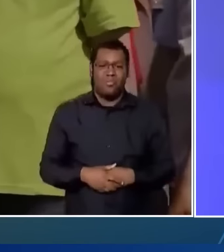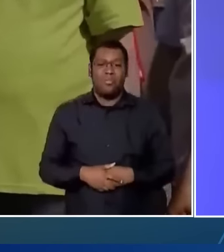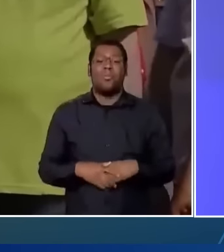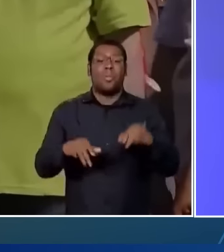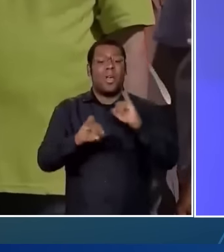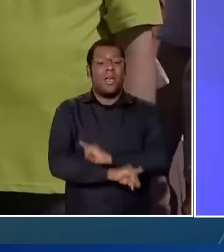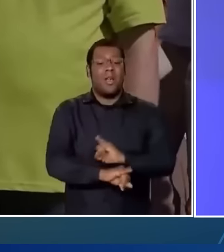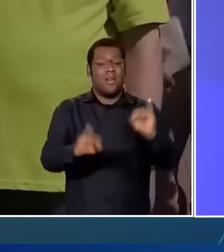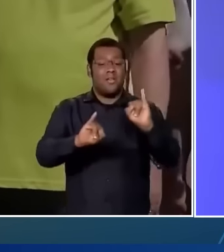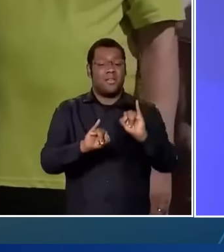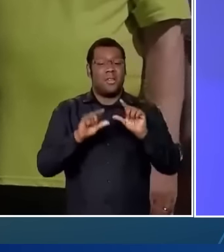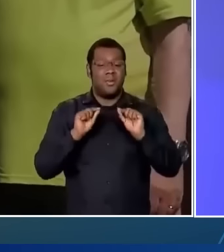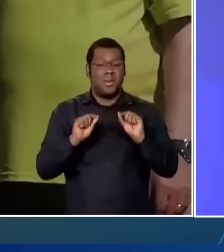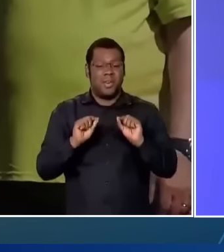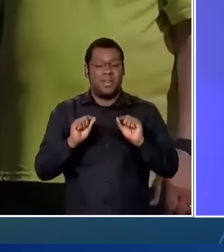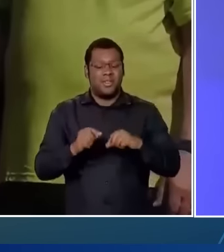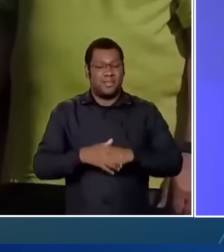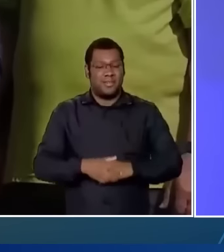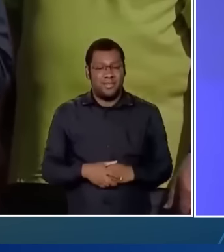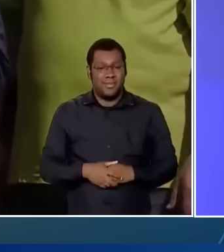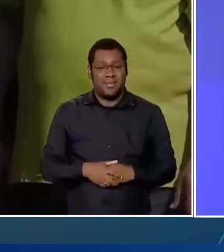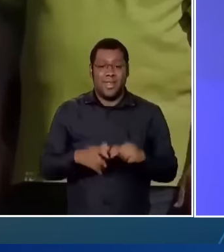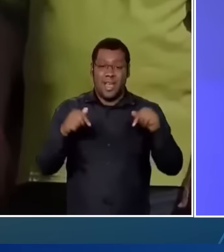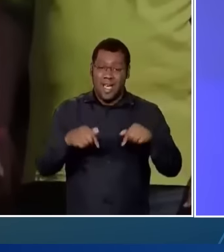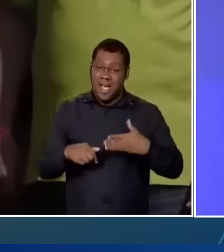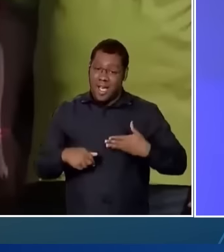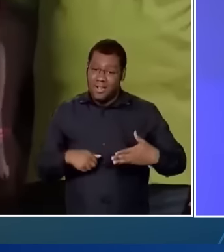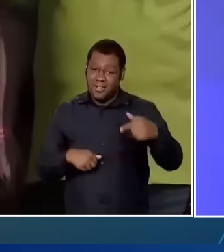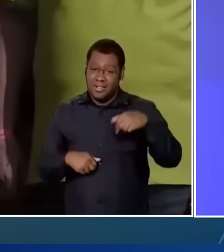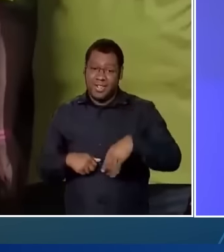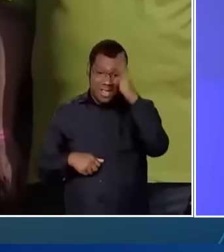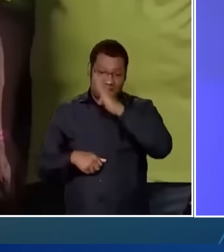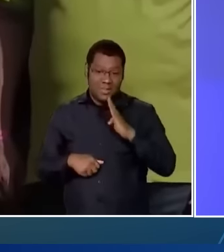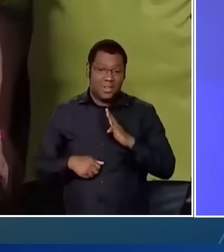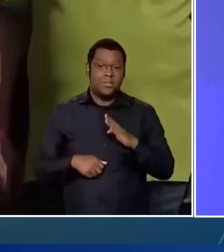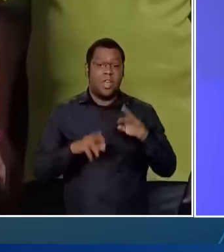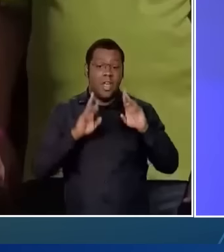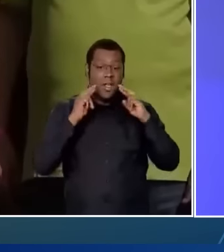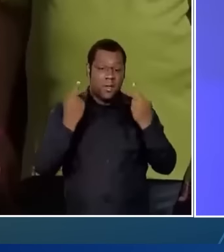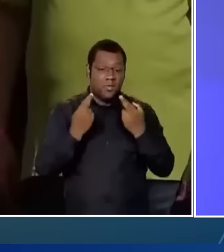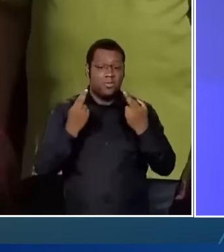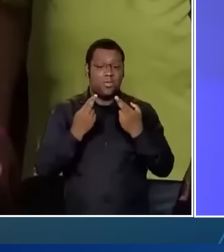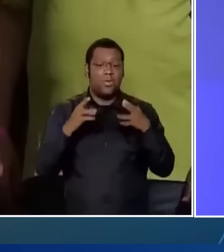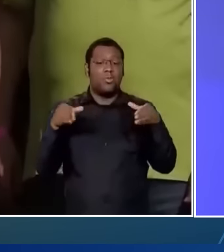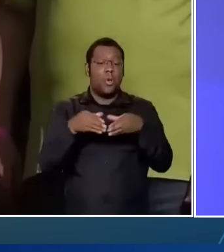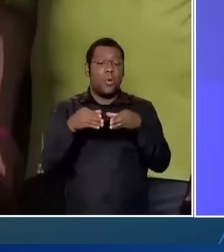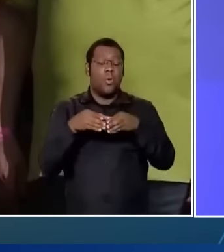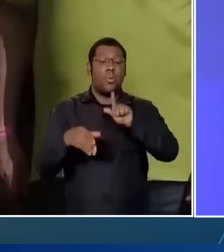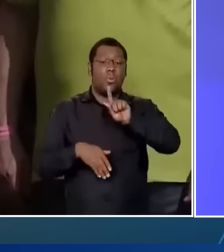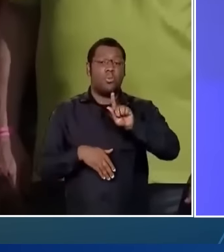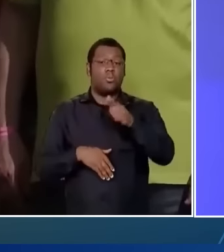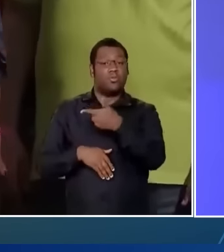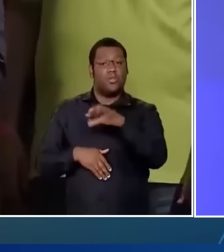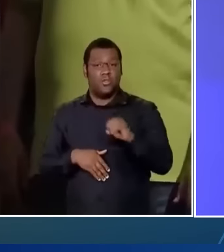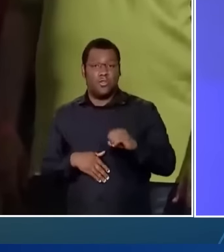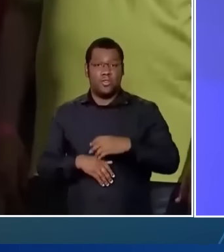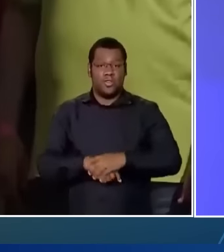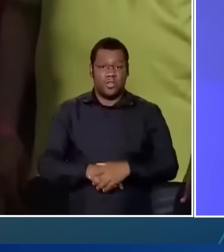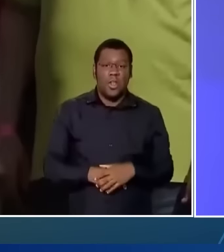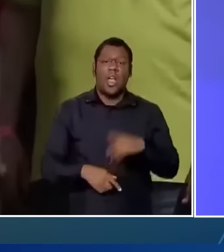que o Lula não entenda muito bem. O Lula é possivelmente o político mais experiente do país. Ele foi presidente da República